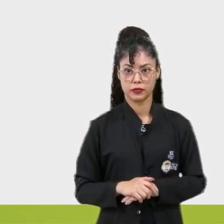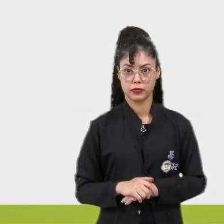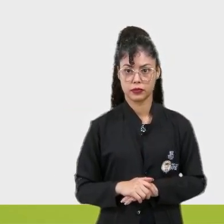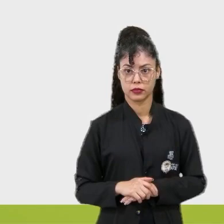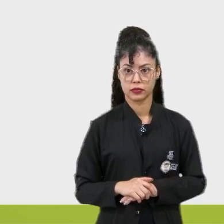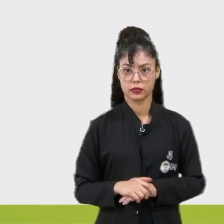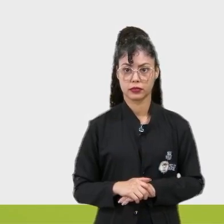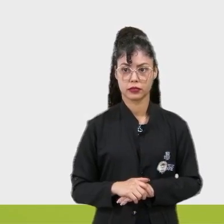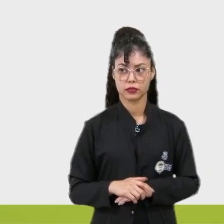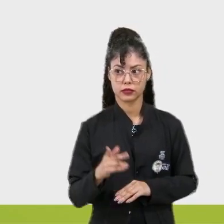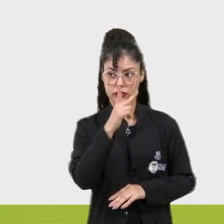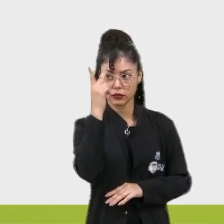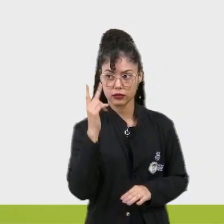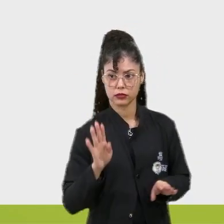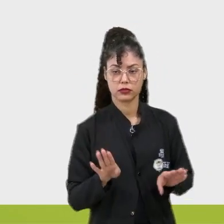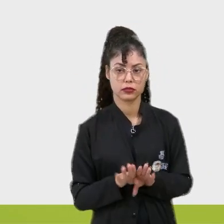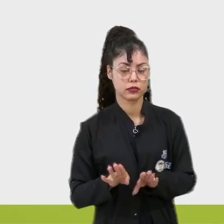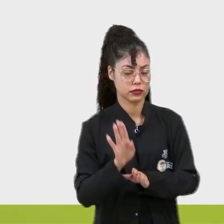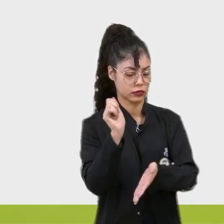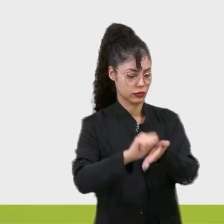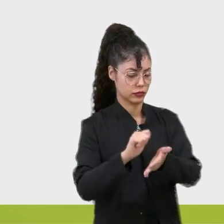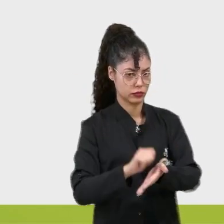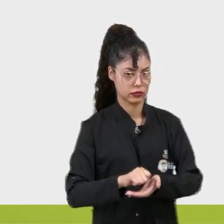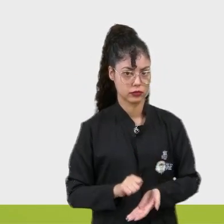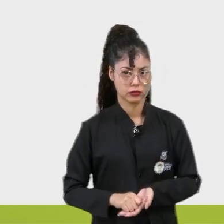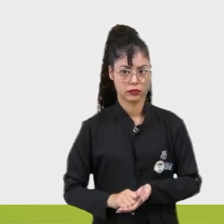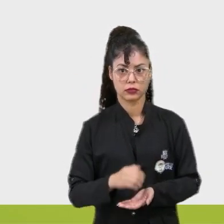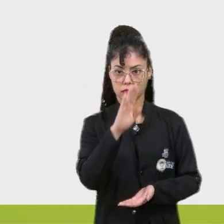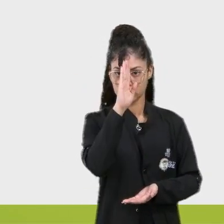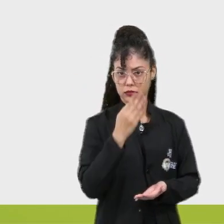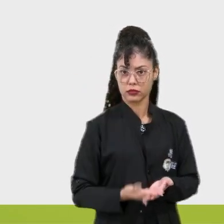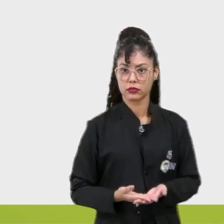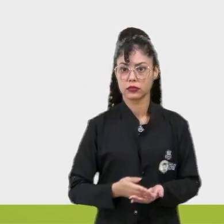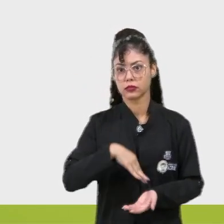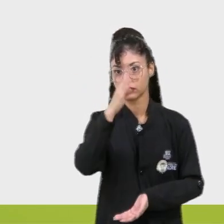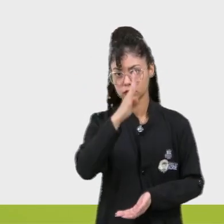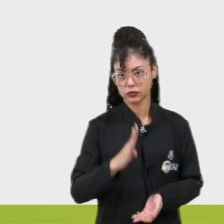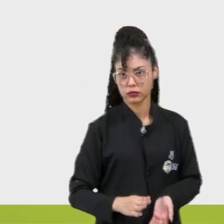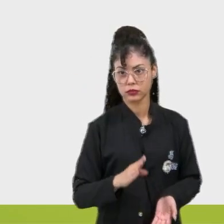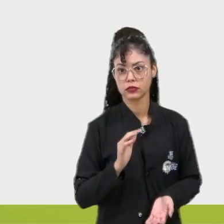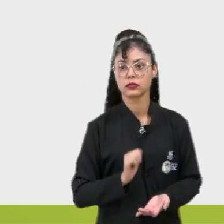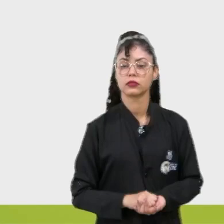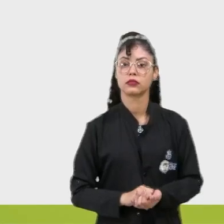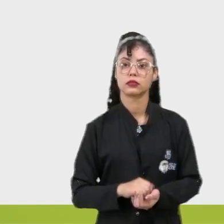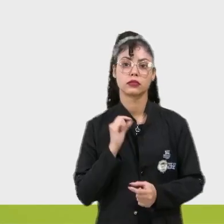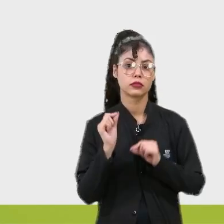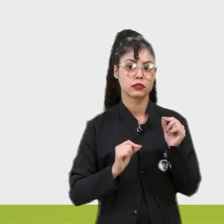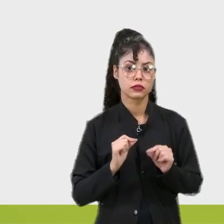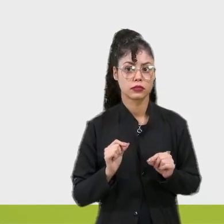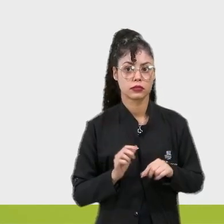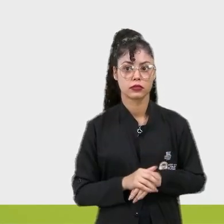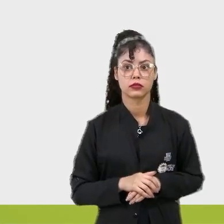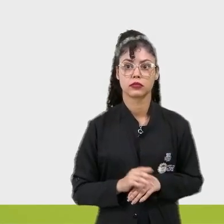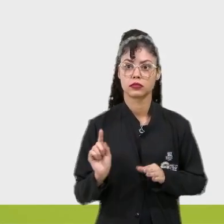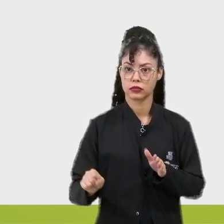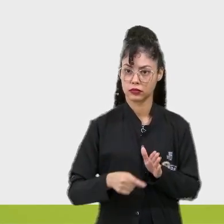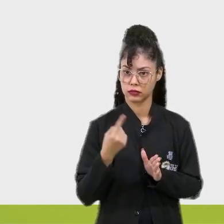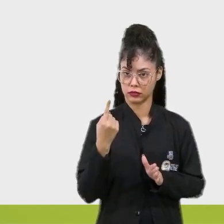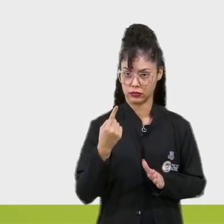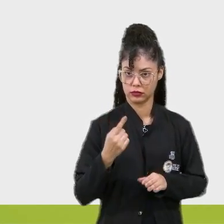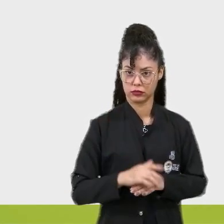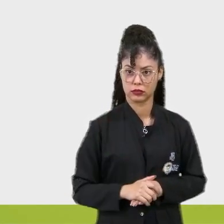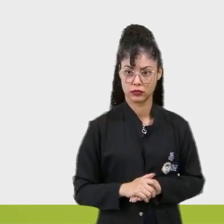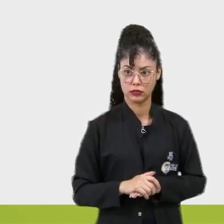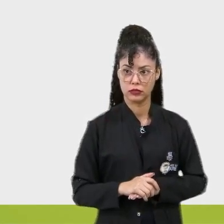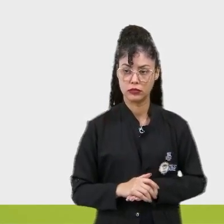Uma forma pessoal também de escrever é: acredito que o Brasil, acredito é o quê? Primeira pessoa do